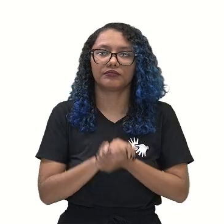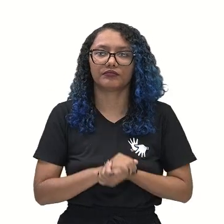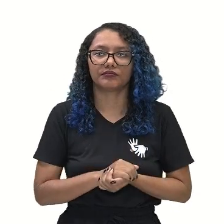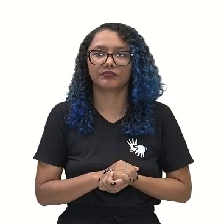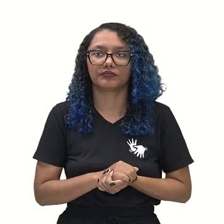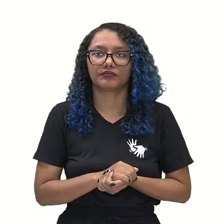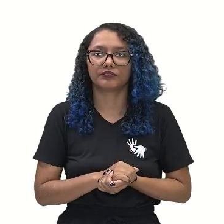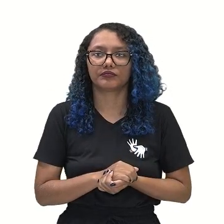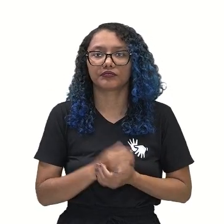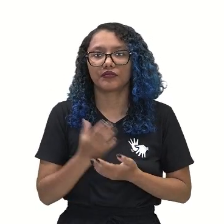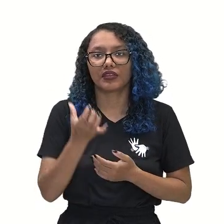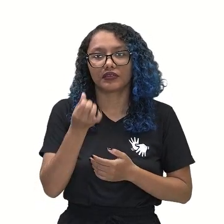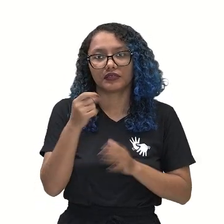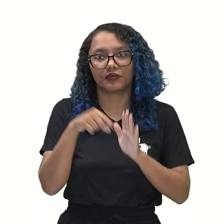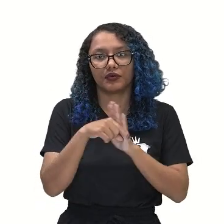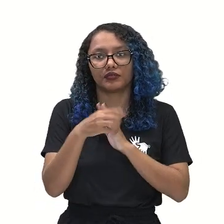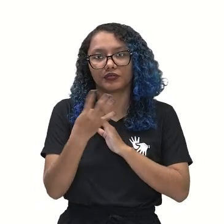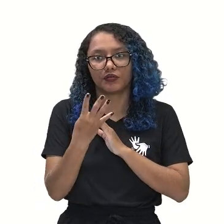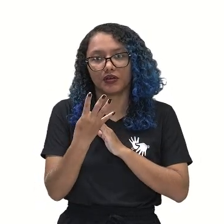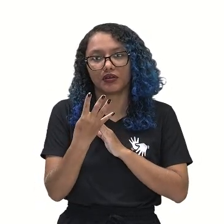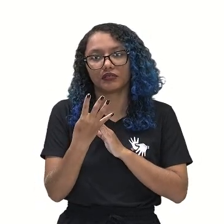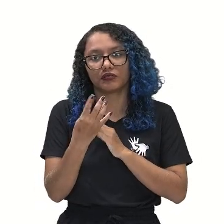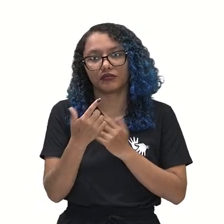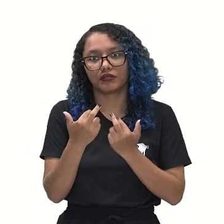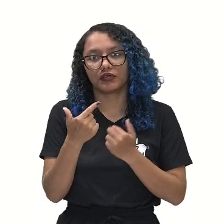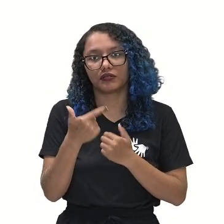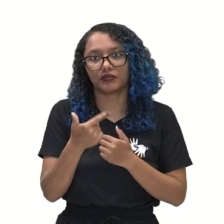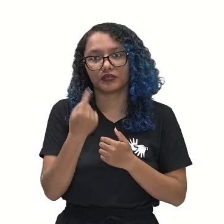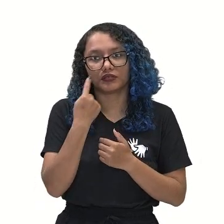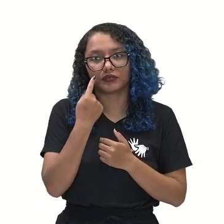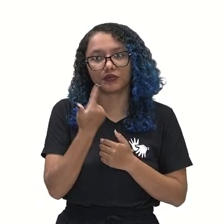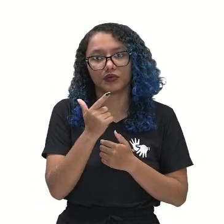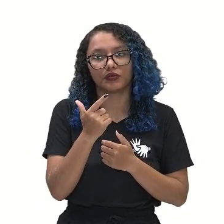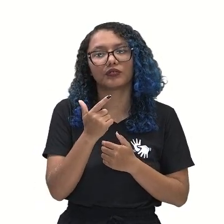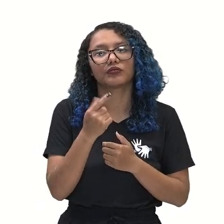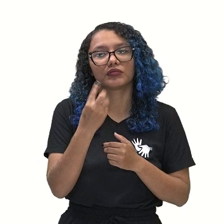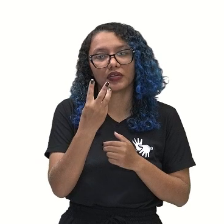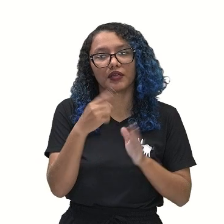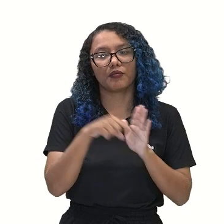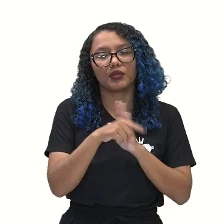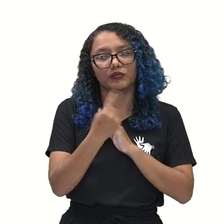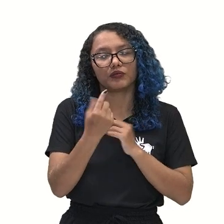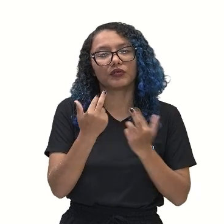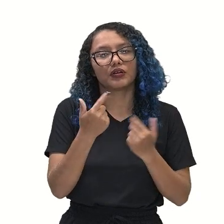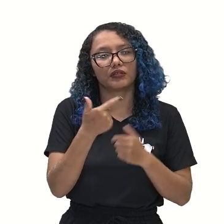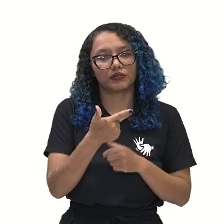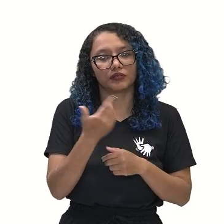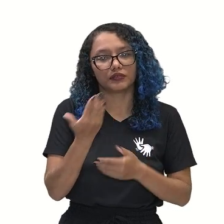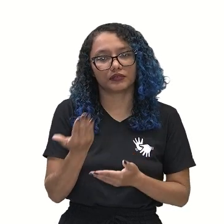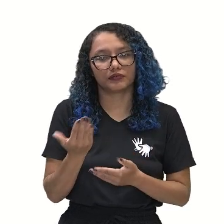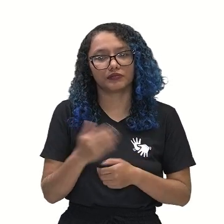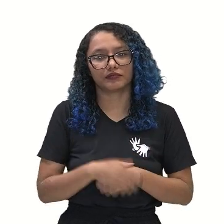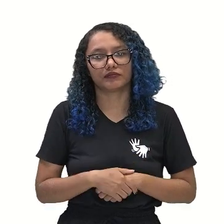dá 2 e aqui dá 2. Beleza, meu povo? Então, tá aí, ó,